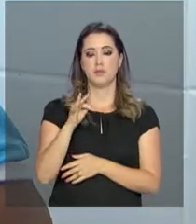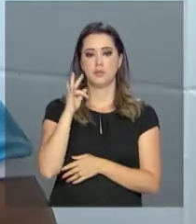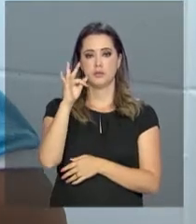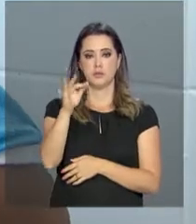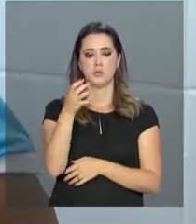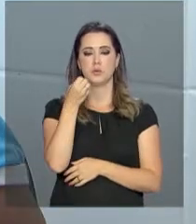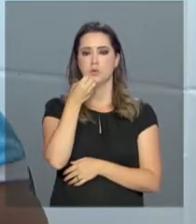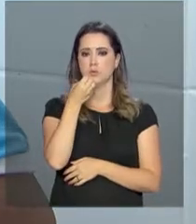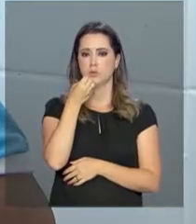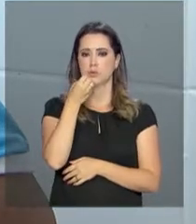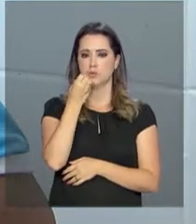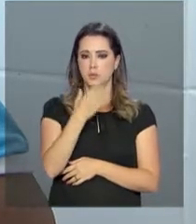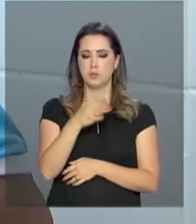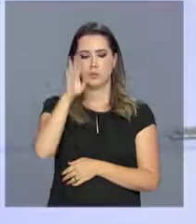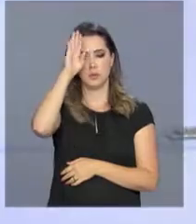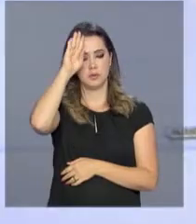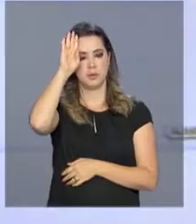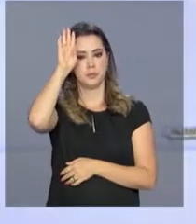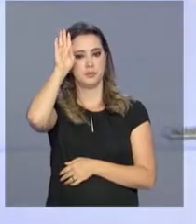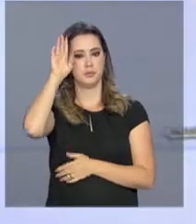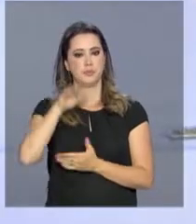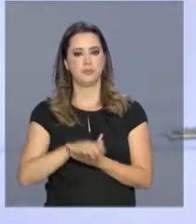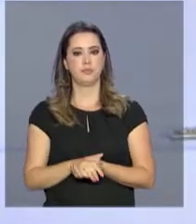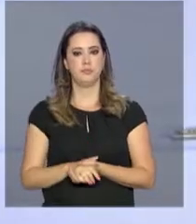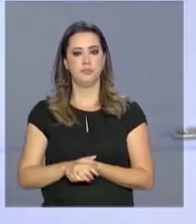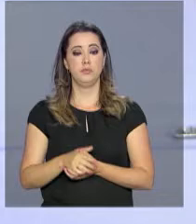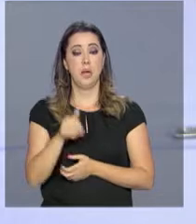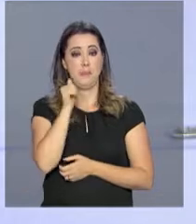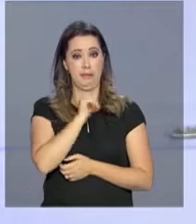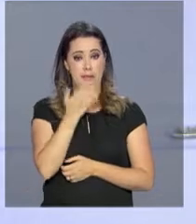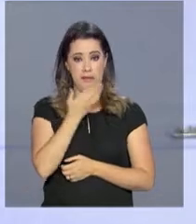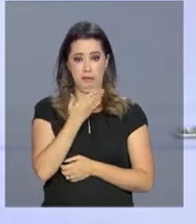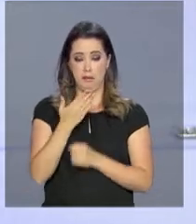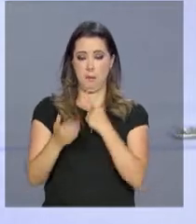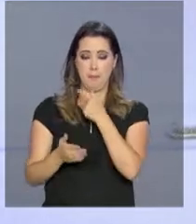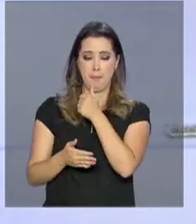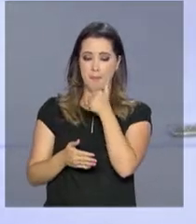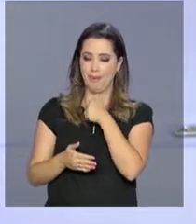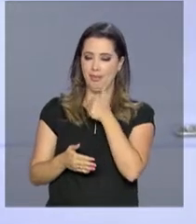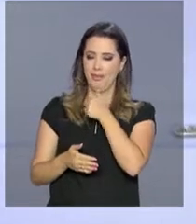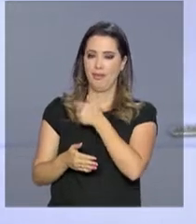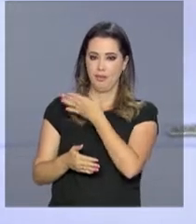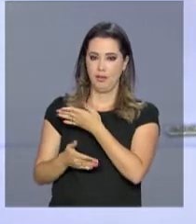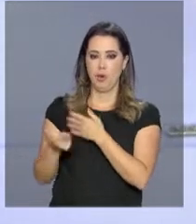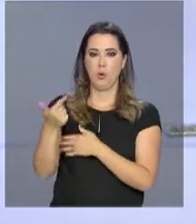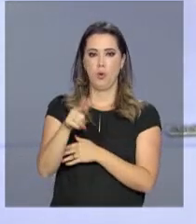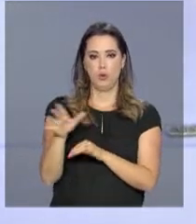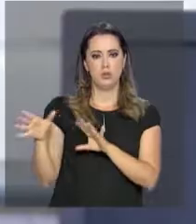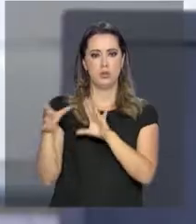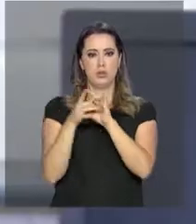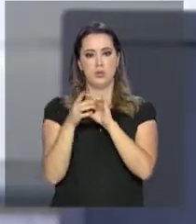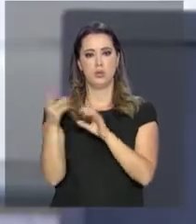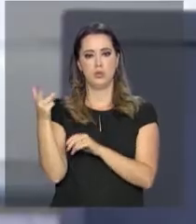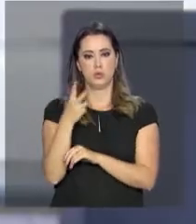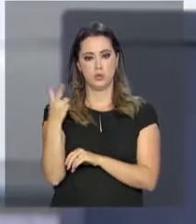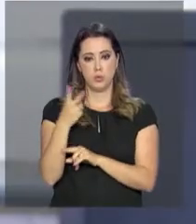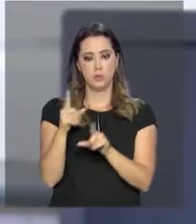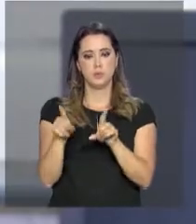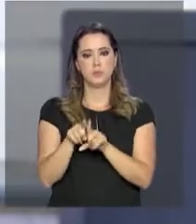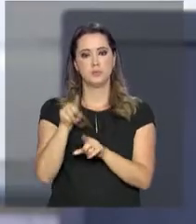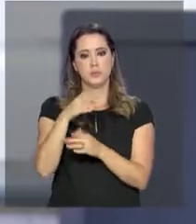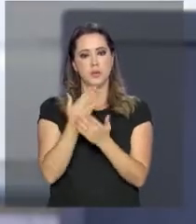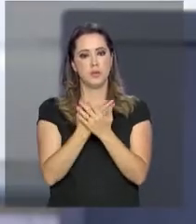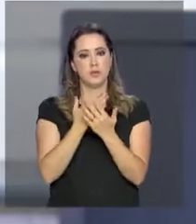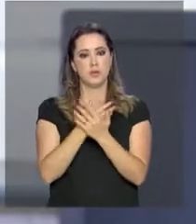em uma boa faculdade a luana é outra que escolheu o curso técnico integrado com o ensino médio segundo ela